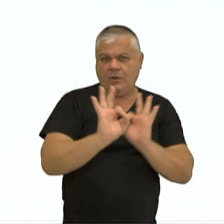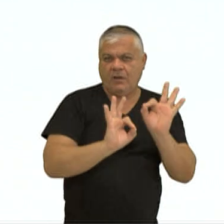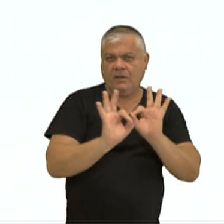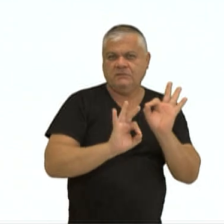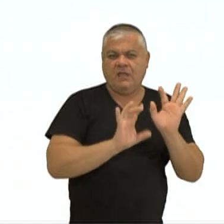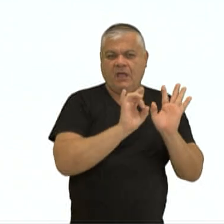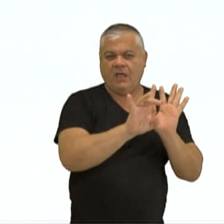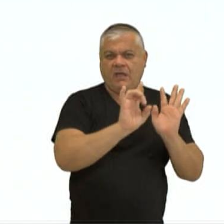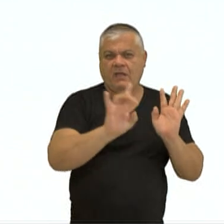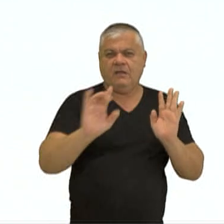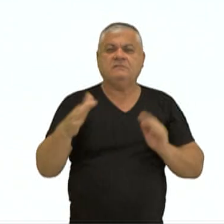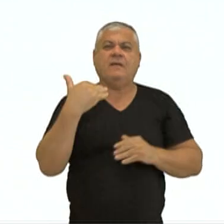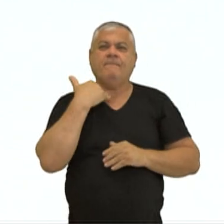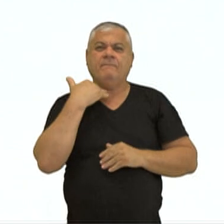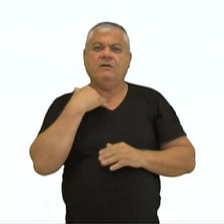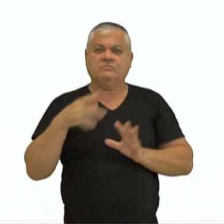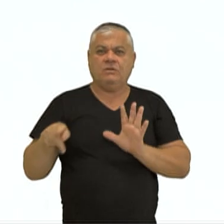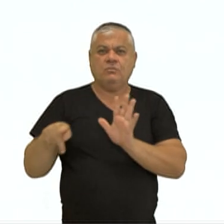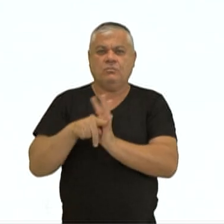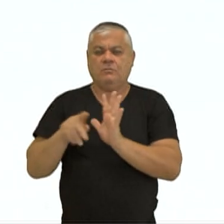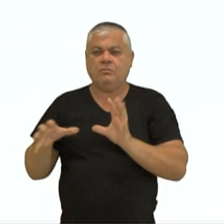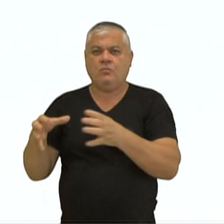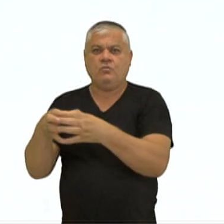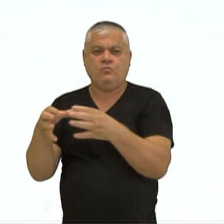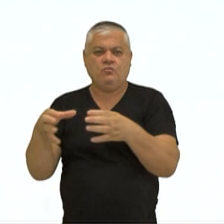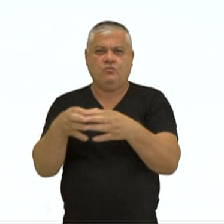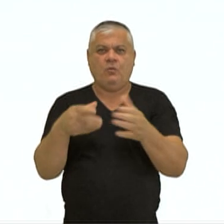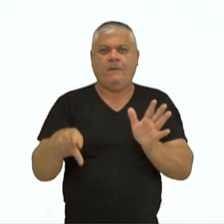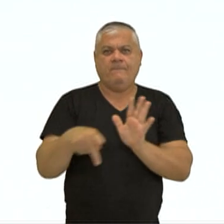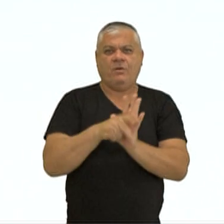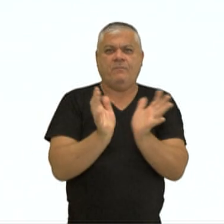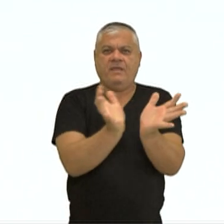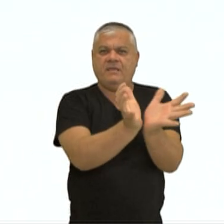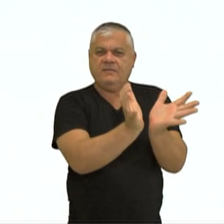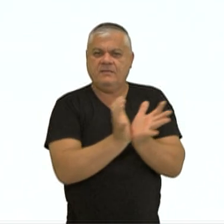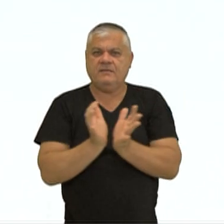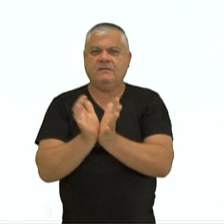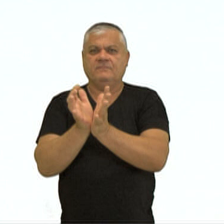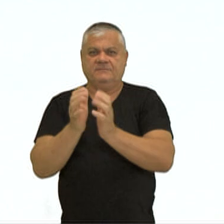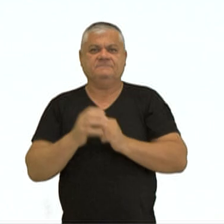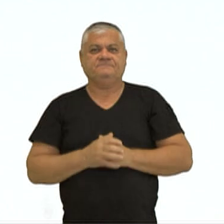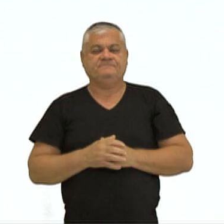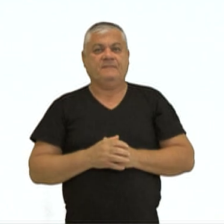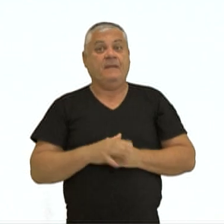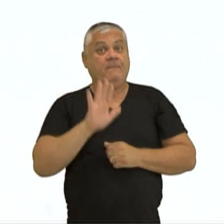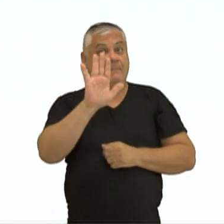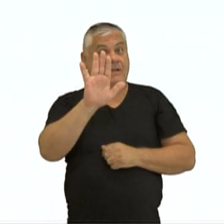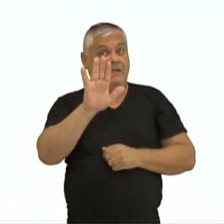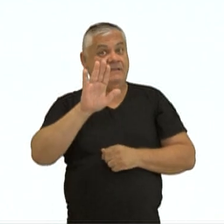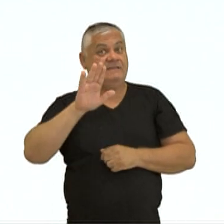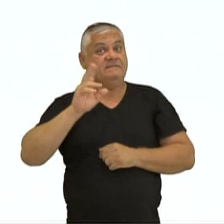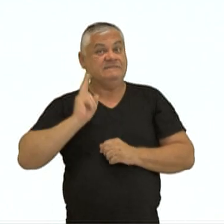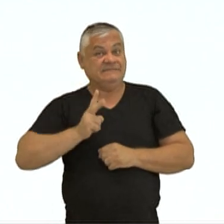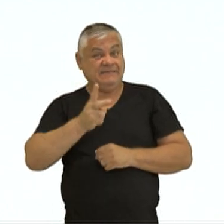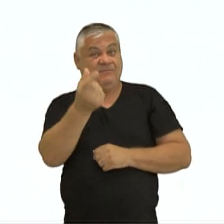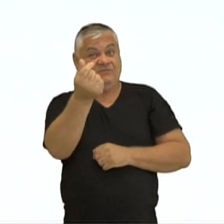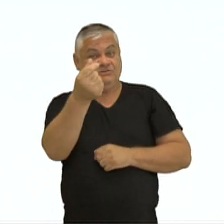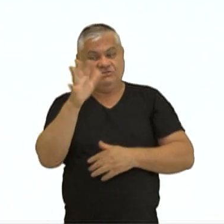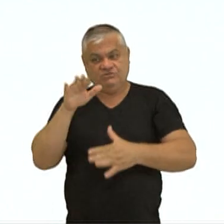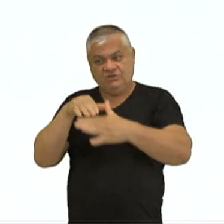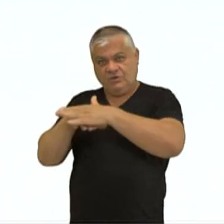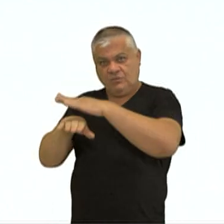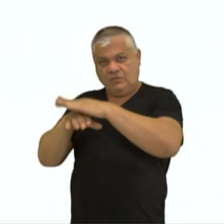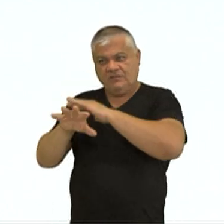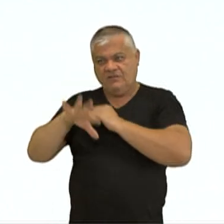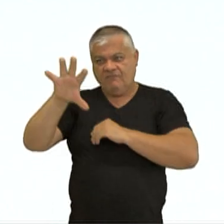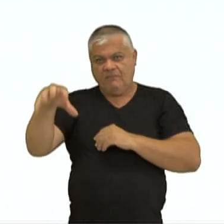Cada banco tem a sua equipe para organizar a questão das bolsas financeiras. Mas nem sempre o valor que você aplicou é o que